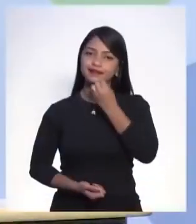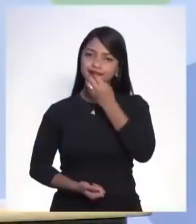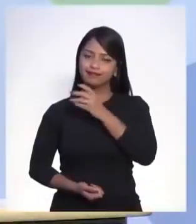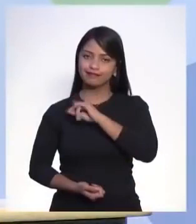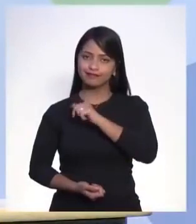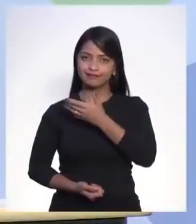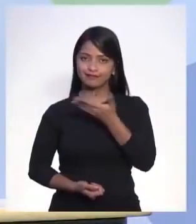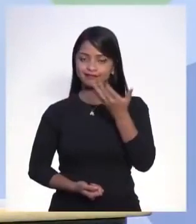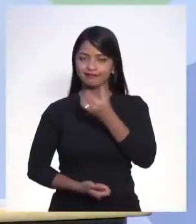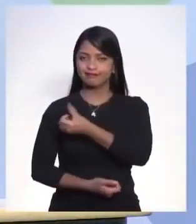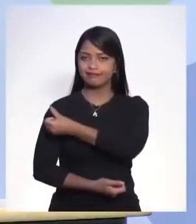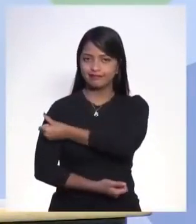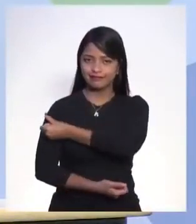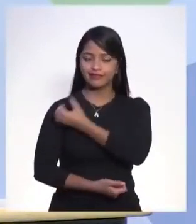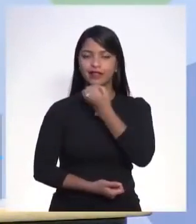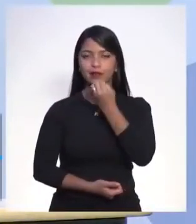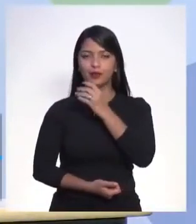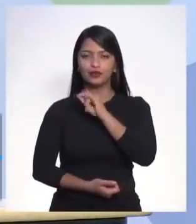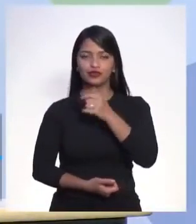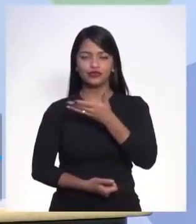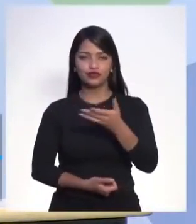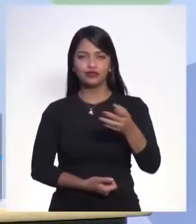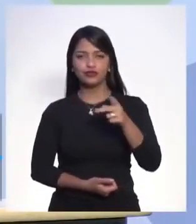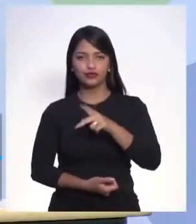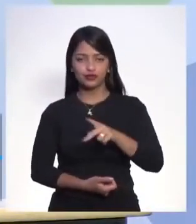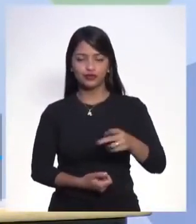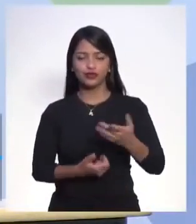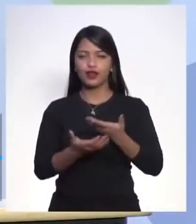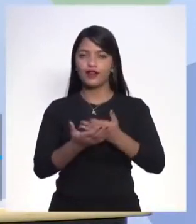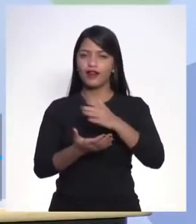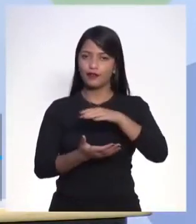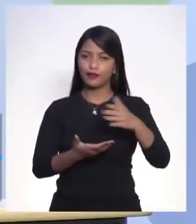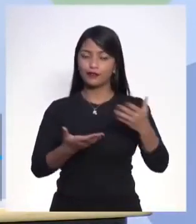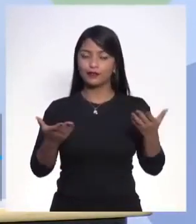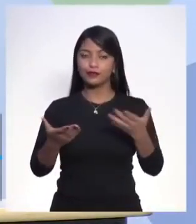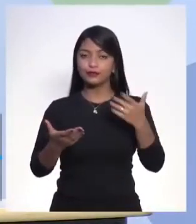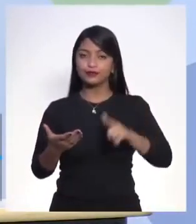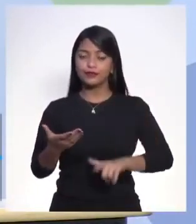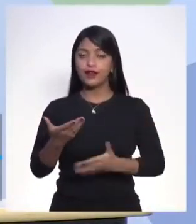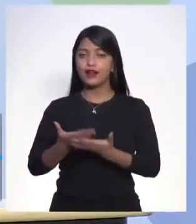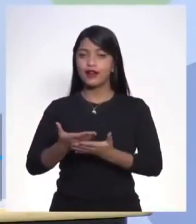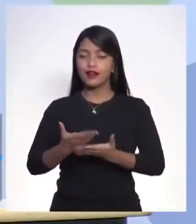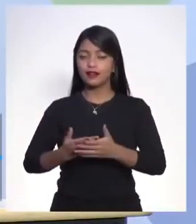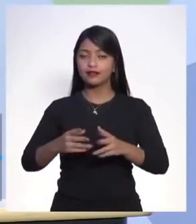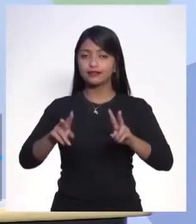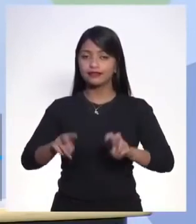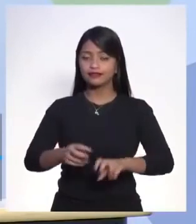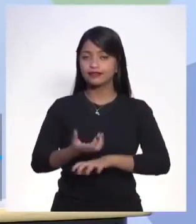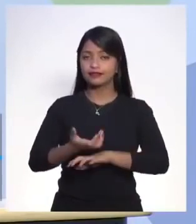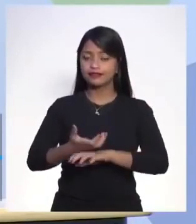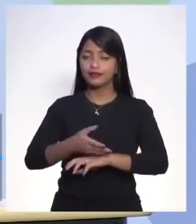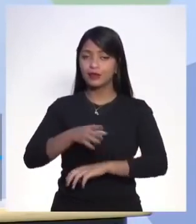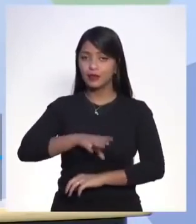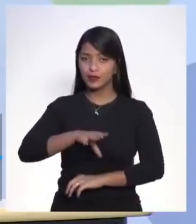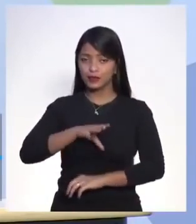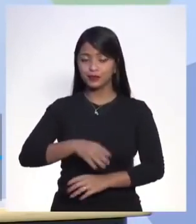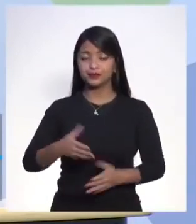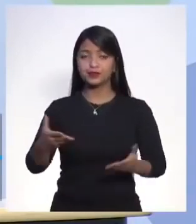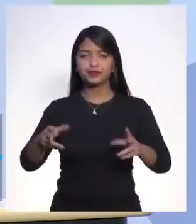bom dia, sexto ano, bom dia, professores e alunos. Mais uma aula de língua portuguesa. Hoje, leitura e interpretação